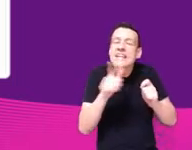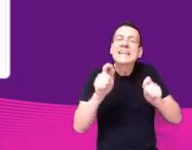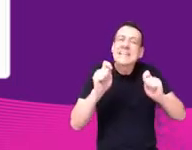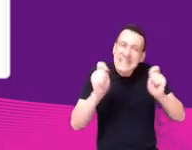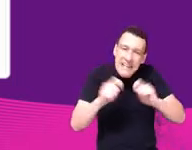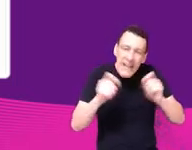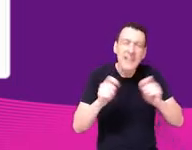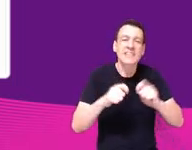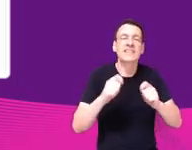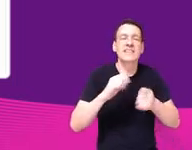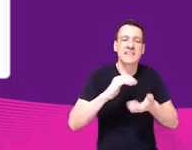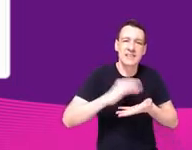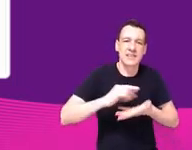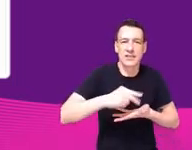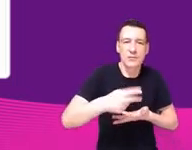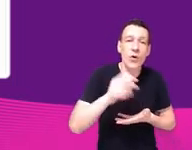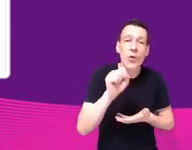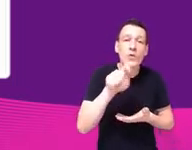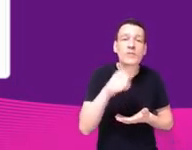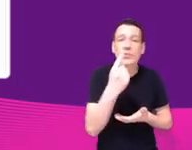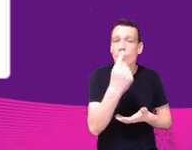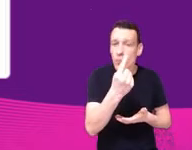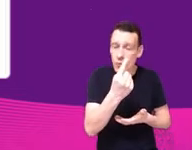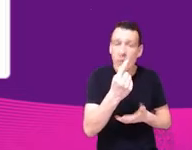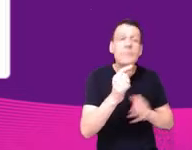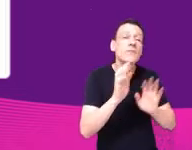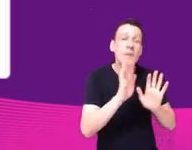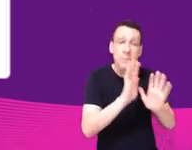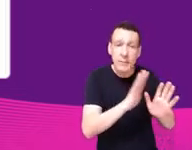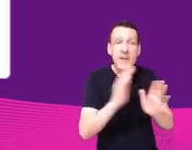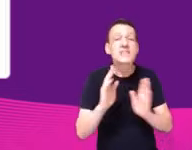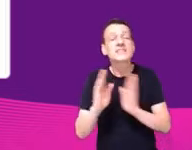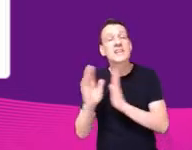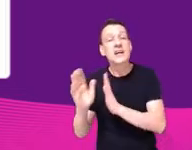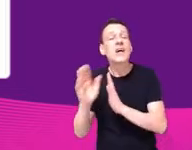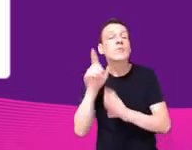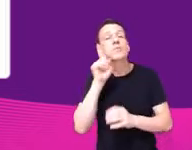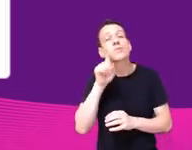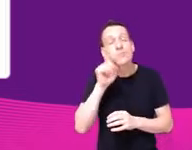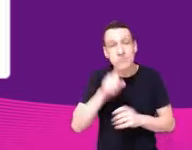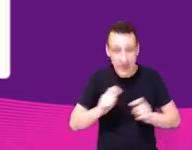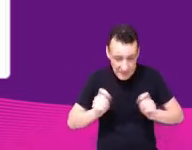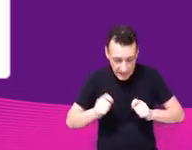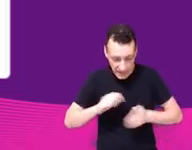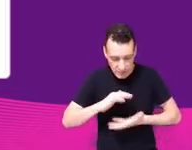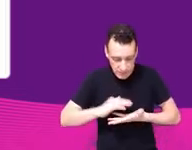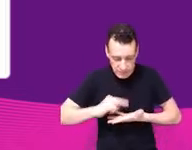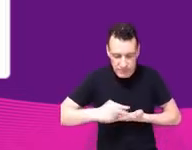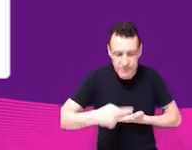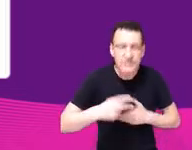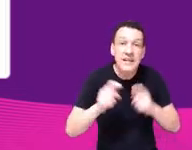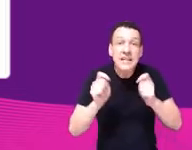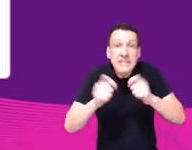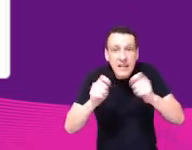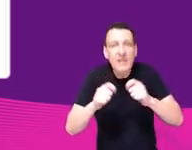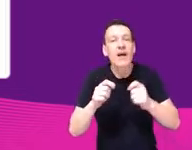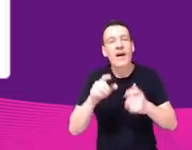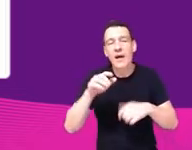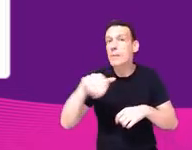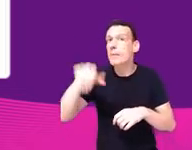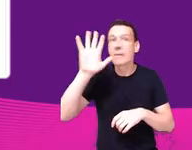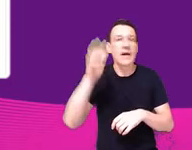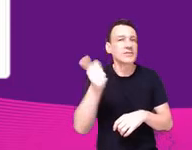8,1, comparada com a transplantabilidade média dos Estados Unidos, muito maior a média americana, que é a de São